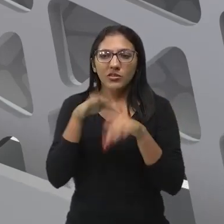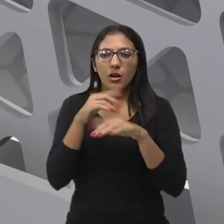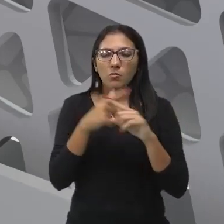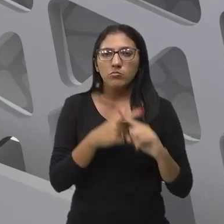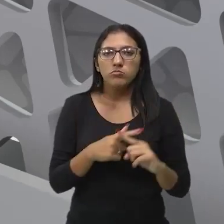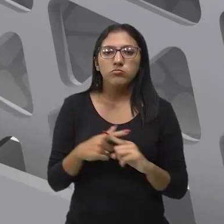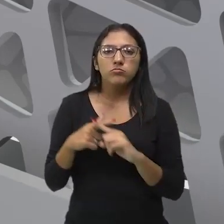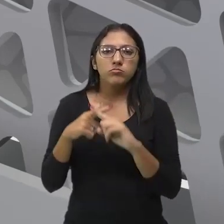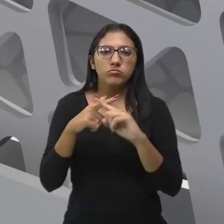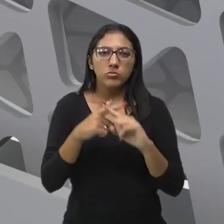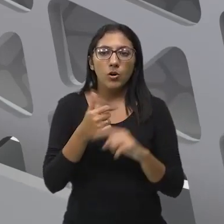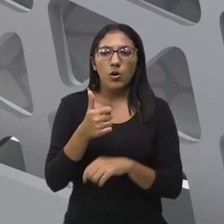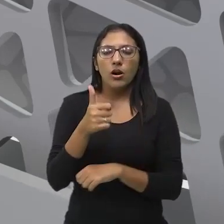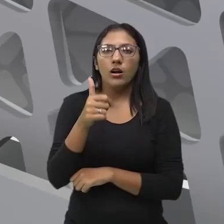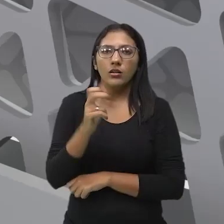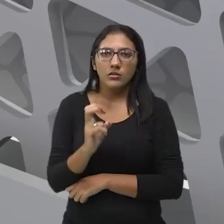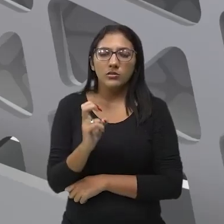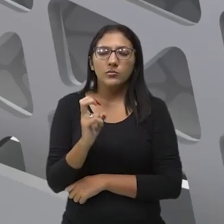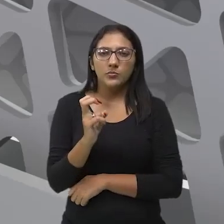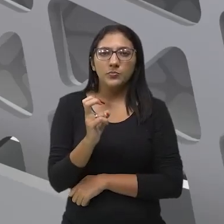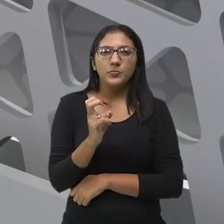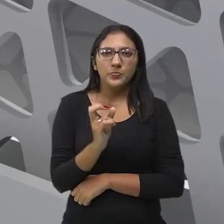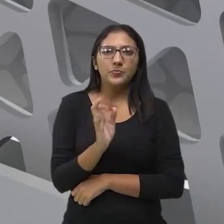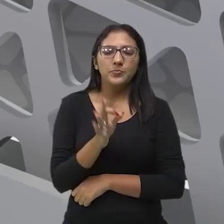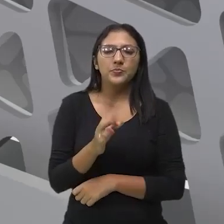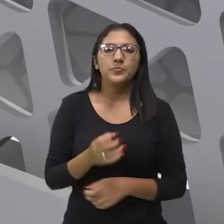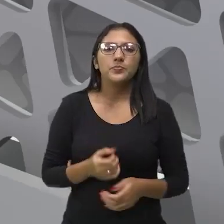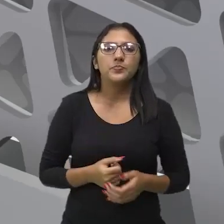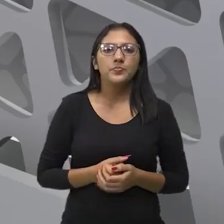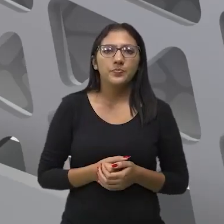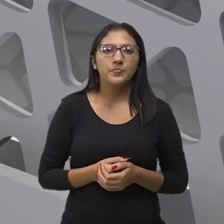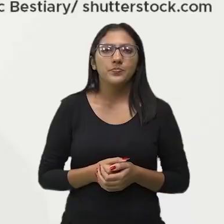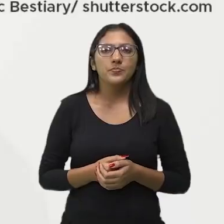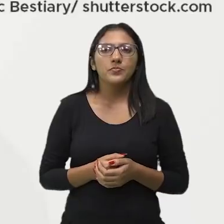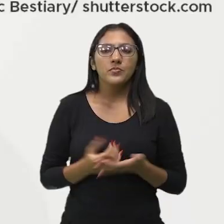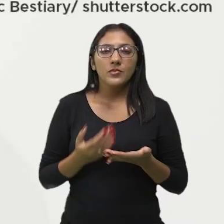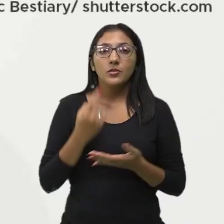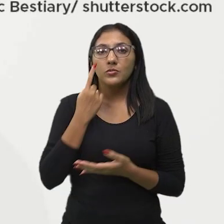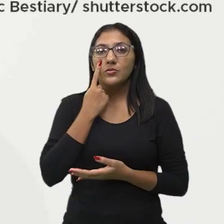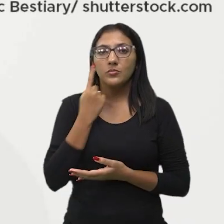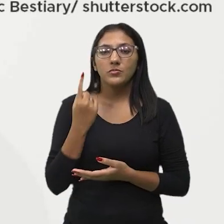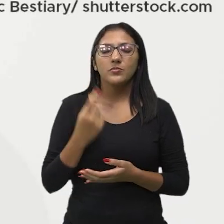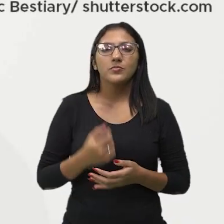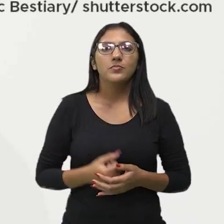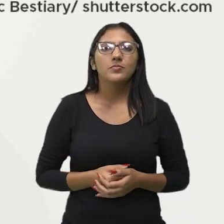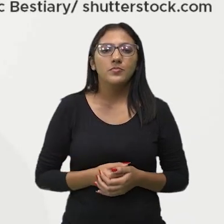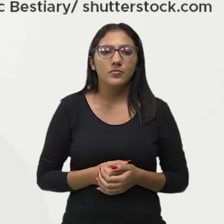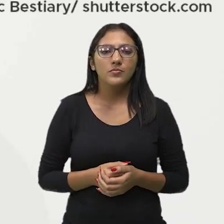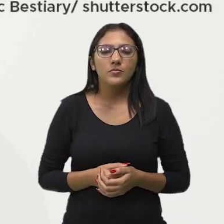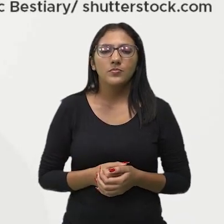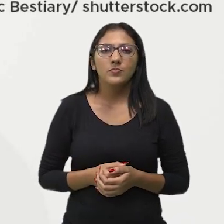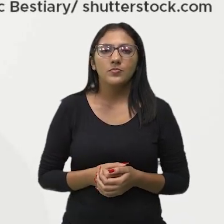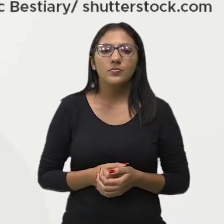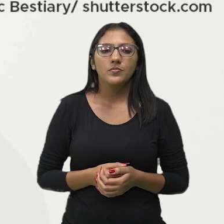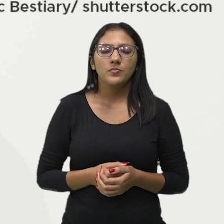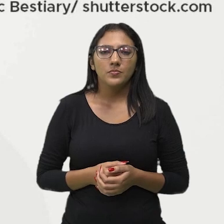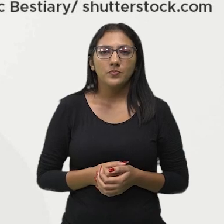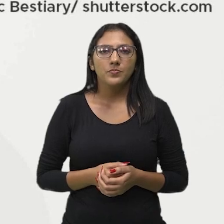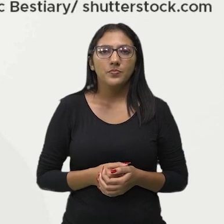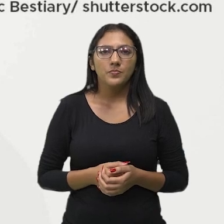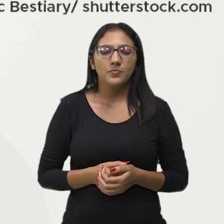por 15, beleza? Então, acompanhe comigo então aí. Vejam então. Bom, pessoal,